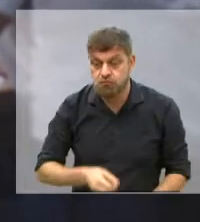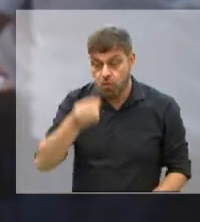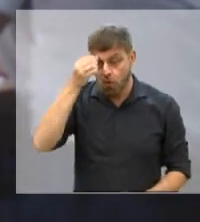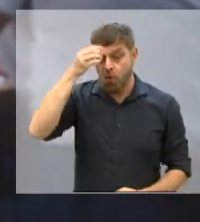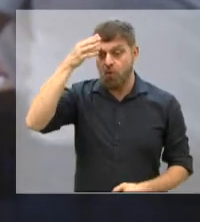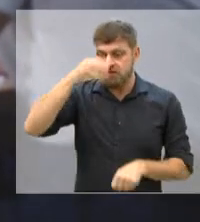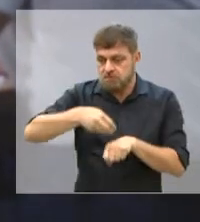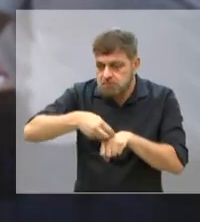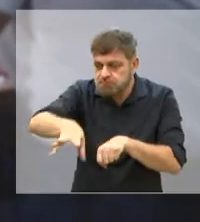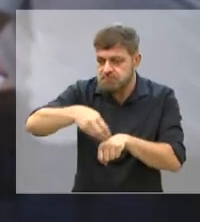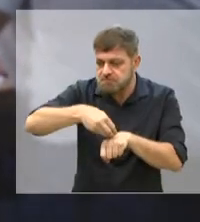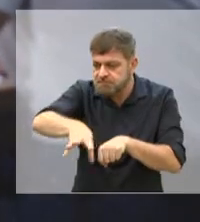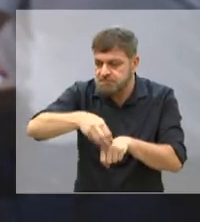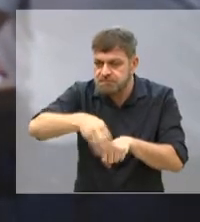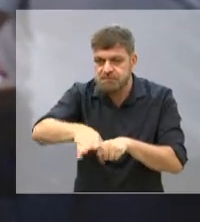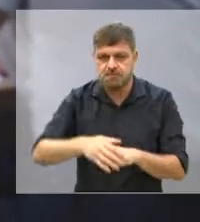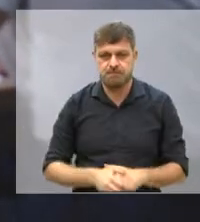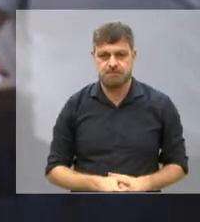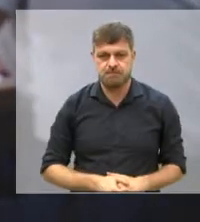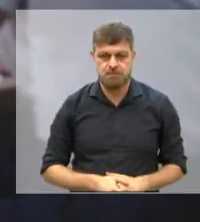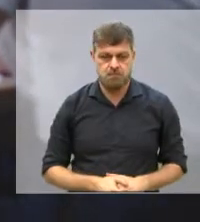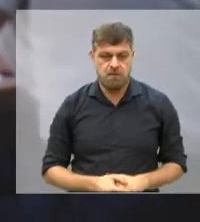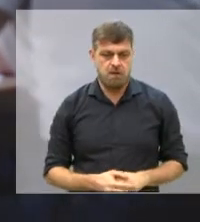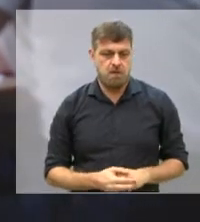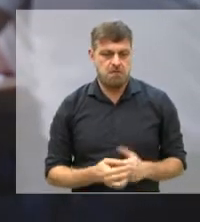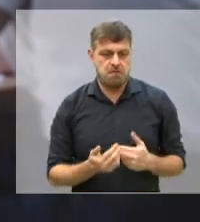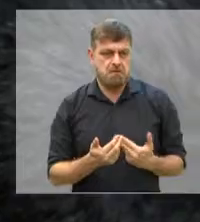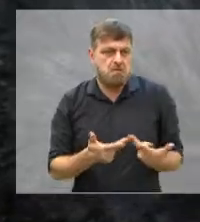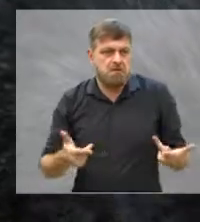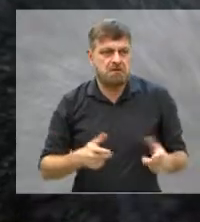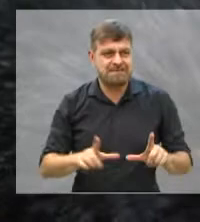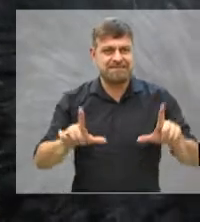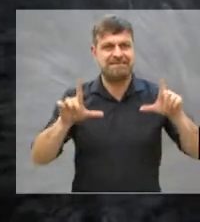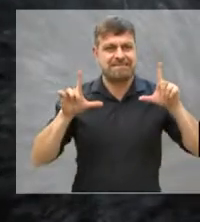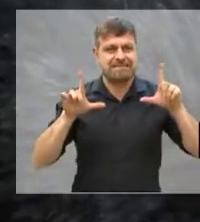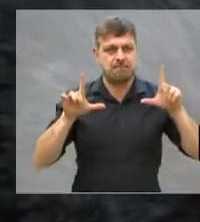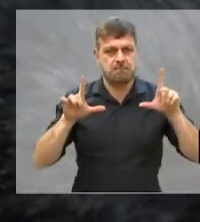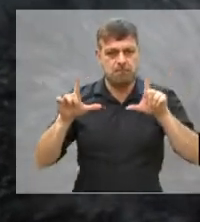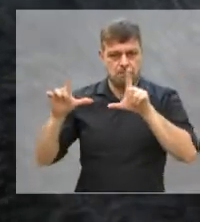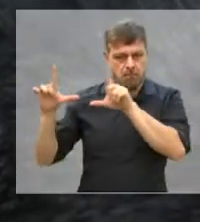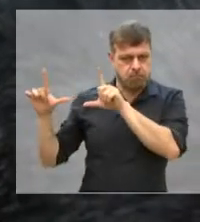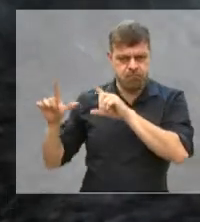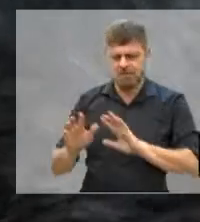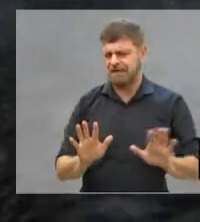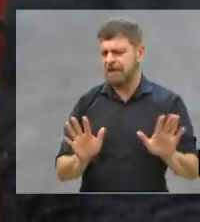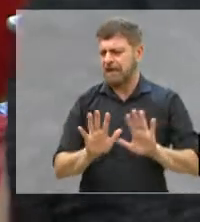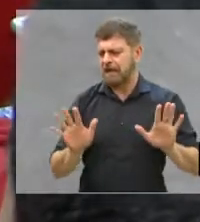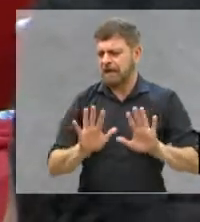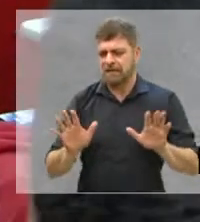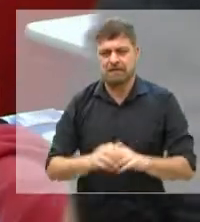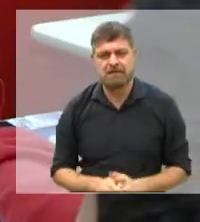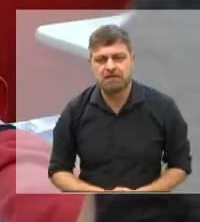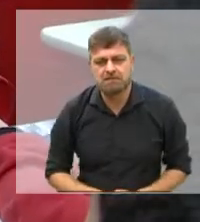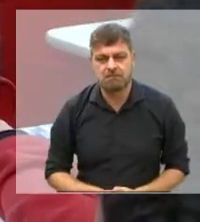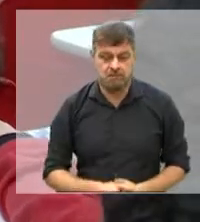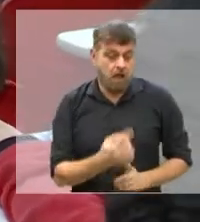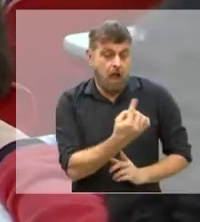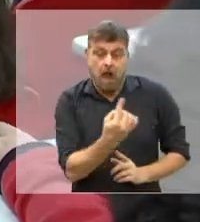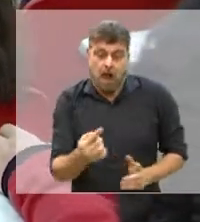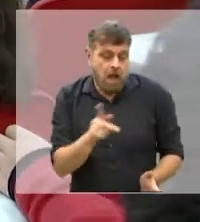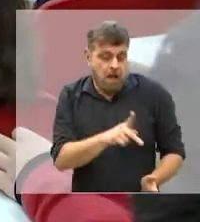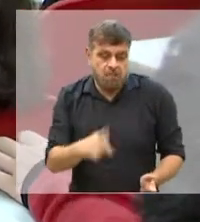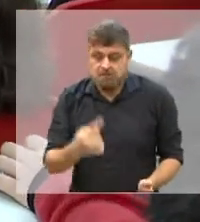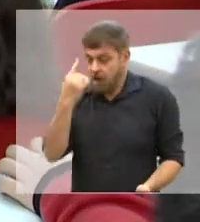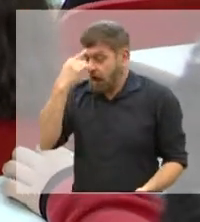né? E isso não necessariamente é uma coisa artificial, não se trata de ser um professor engraçado, um professor bem-humorado. Porque cada um tem um perfil também,